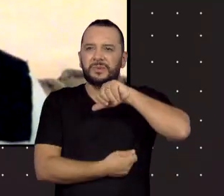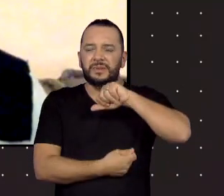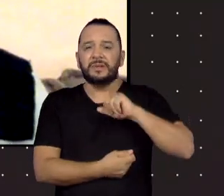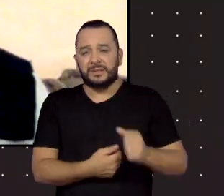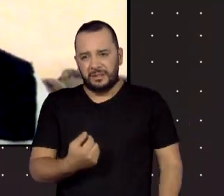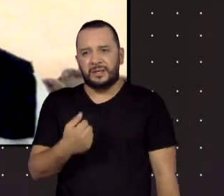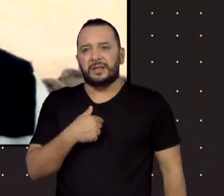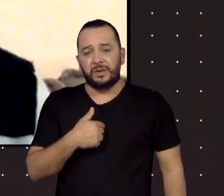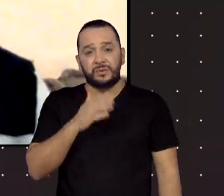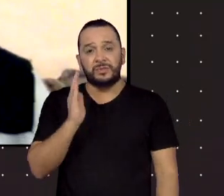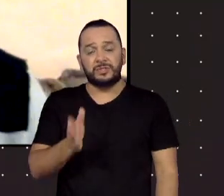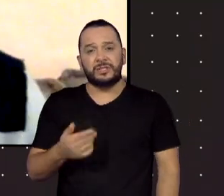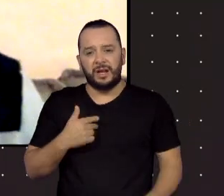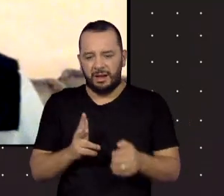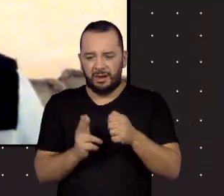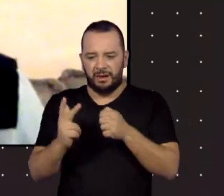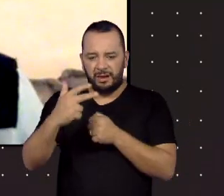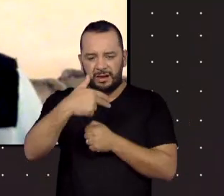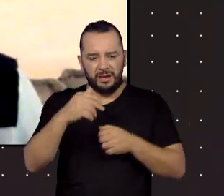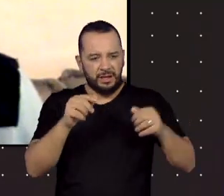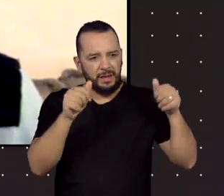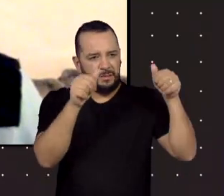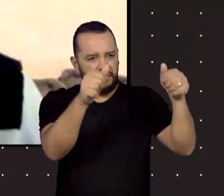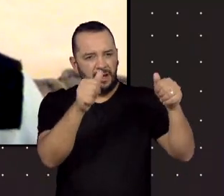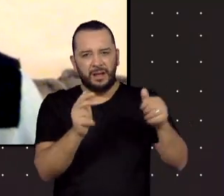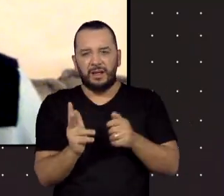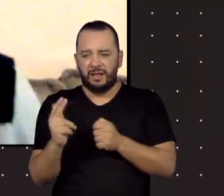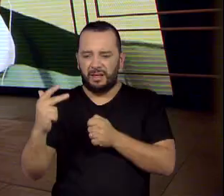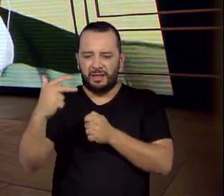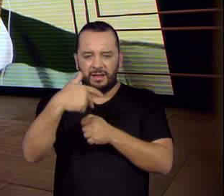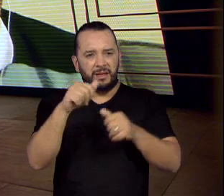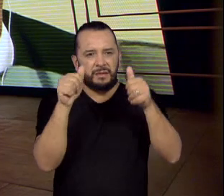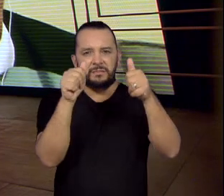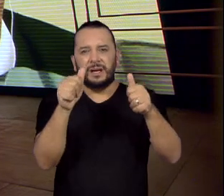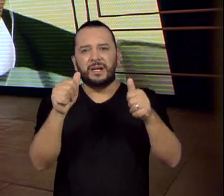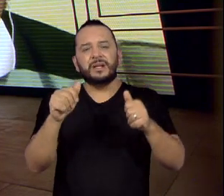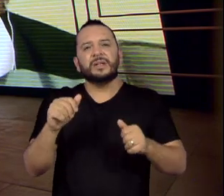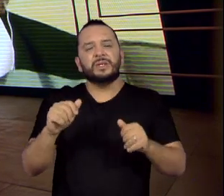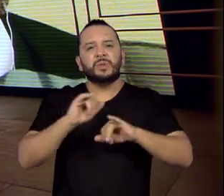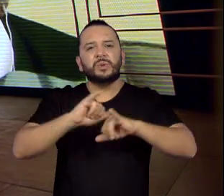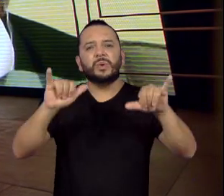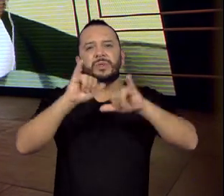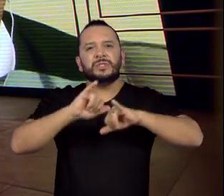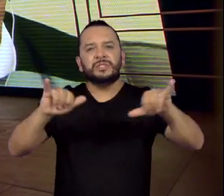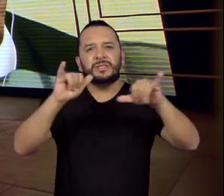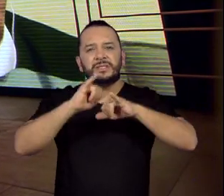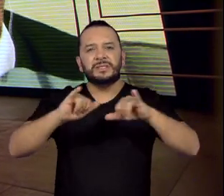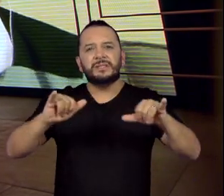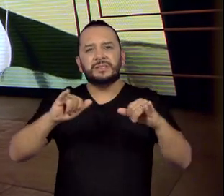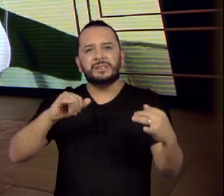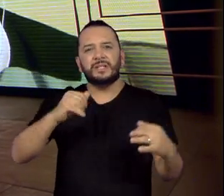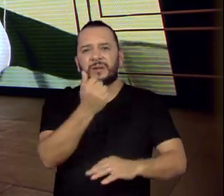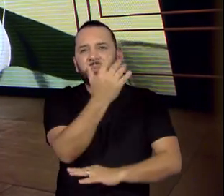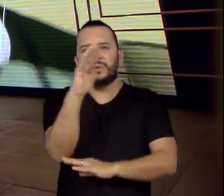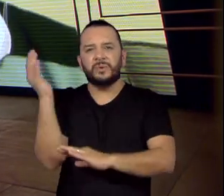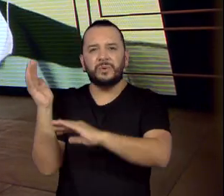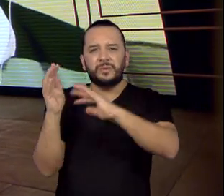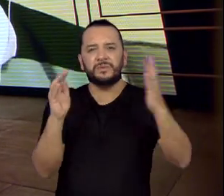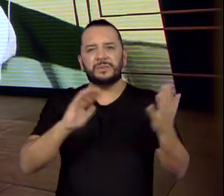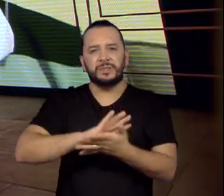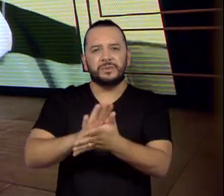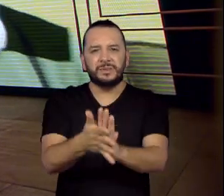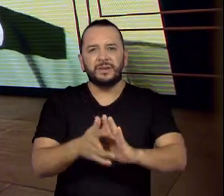4.000 recortes depois de 2 anos, sem saber o que fazer. Eu falei, mas o que é isso, meu Deus? Um dia eu li